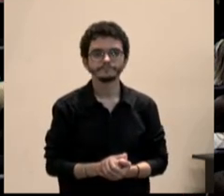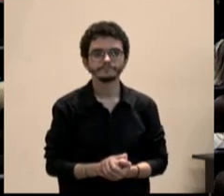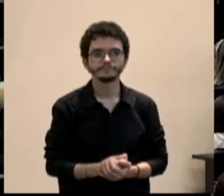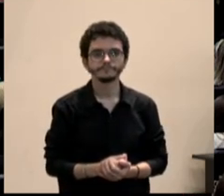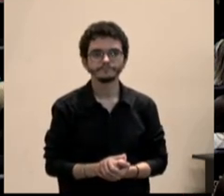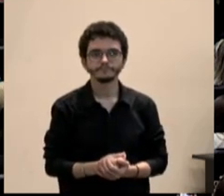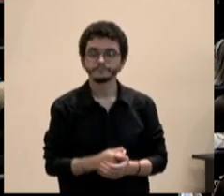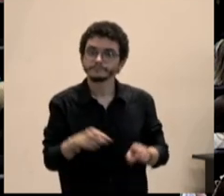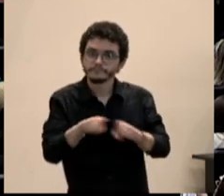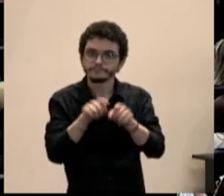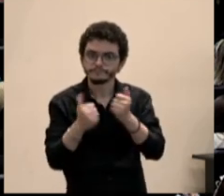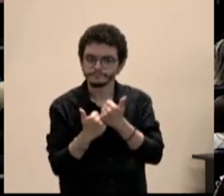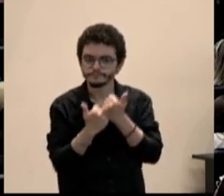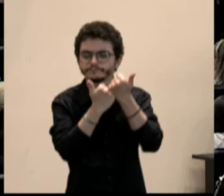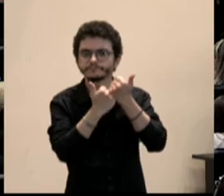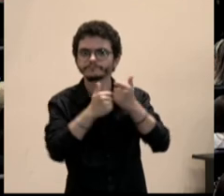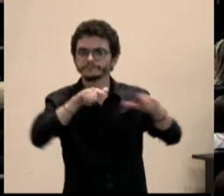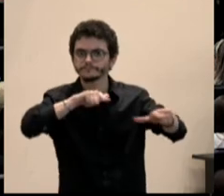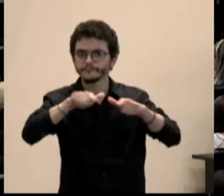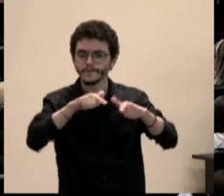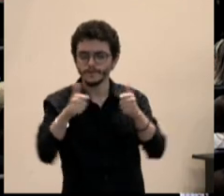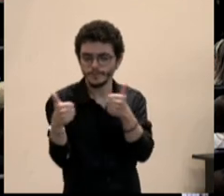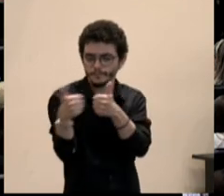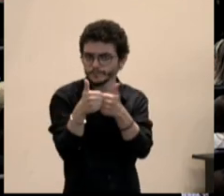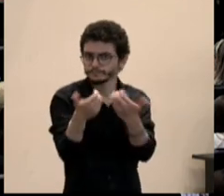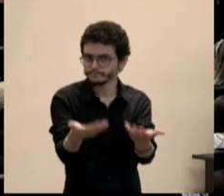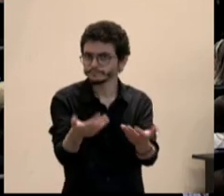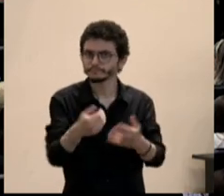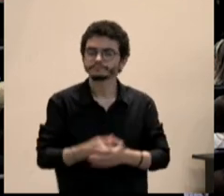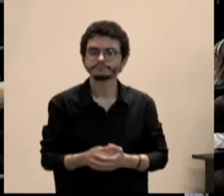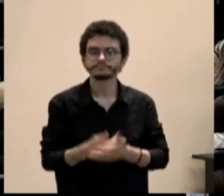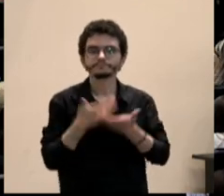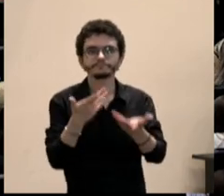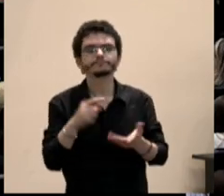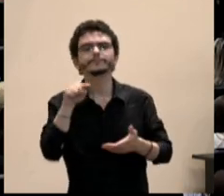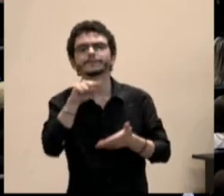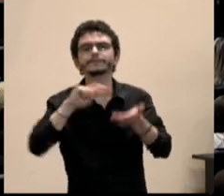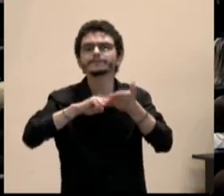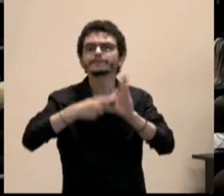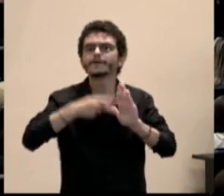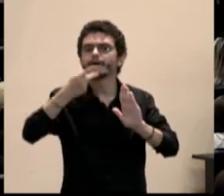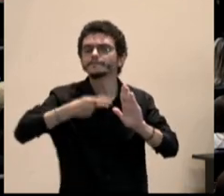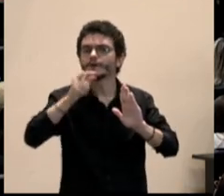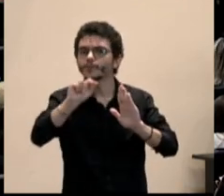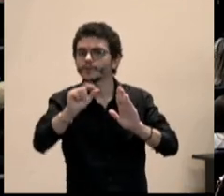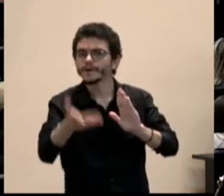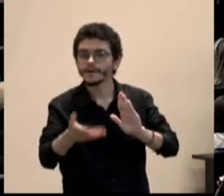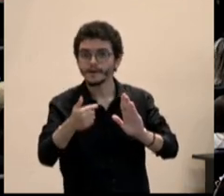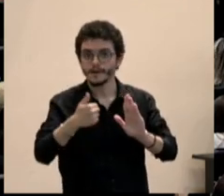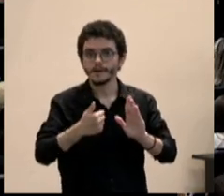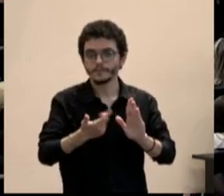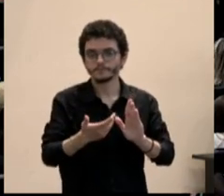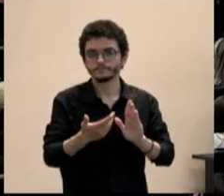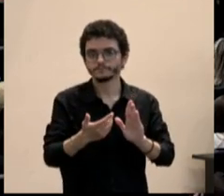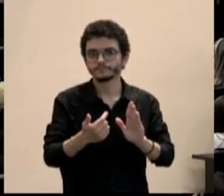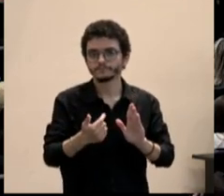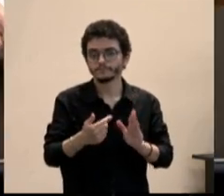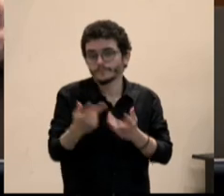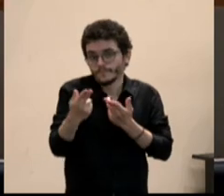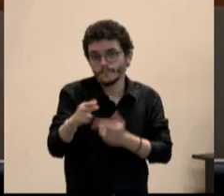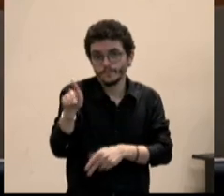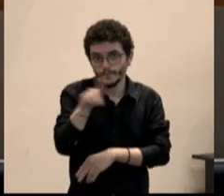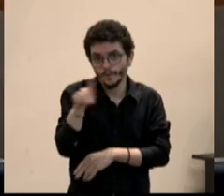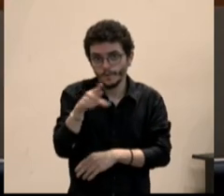E o apoio, né? Trabalho conjunto. Bom, isso significa dizer, né, como o professor Evandro